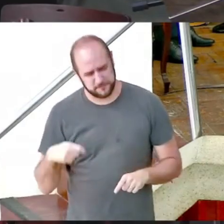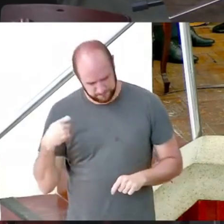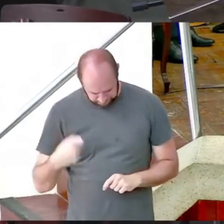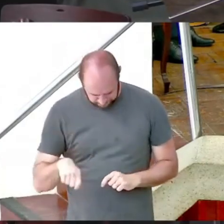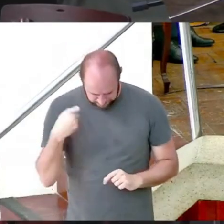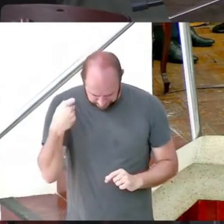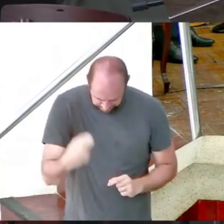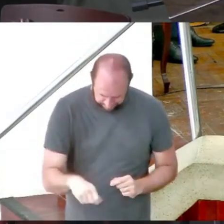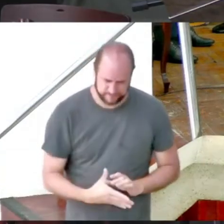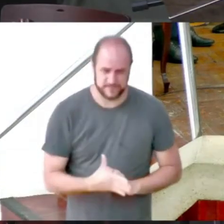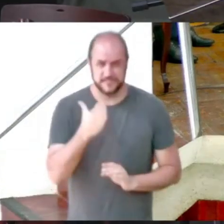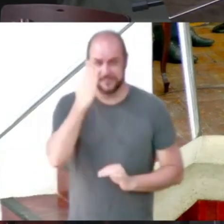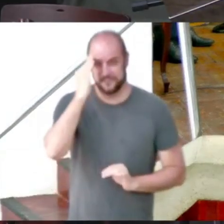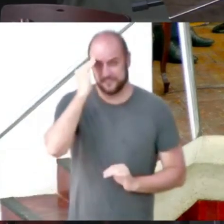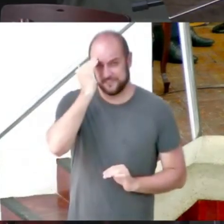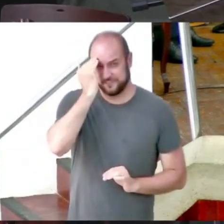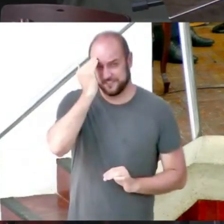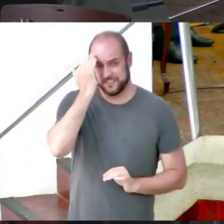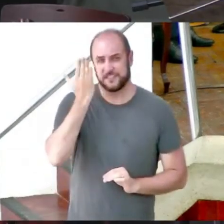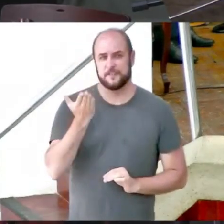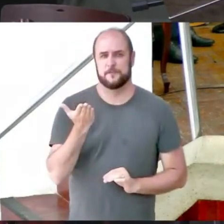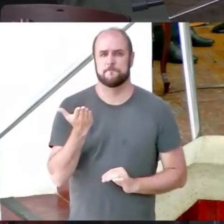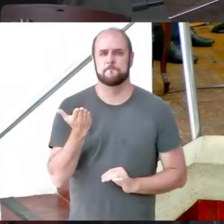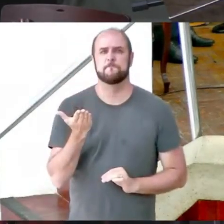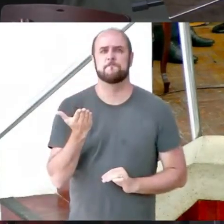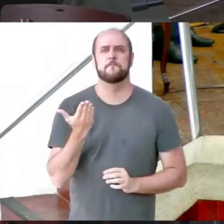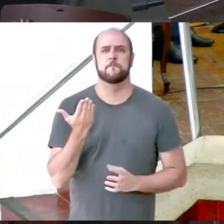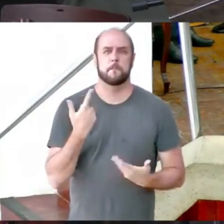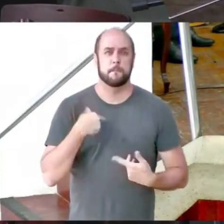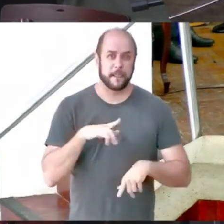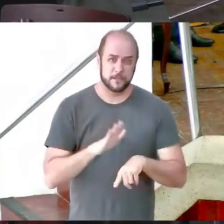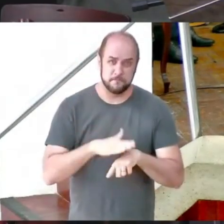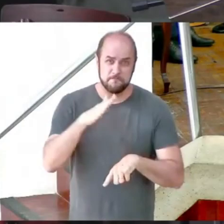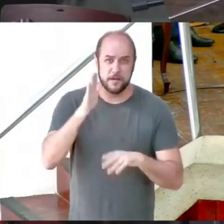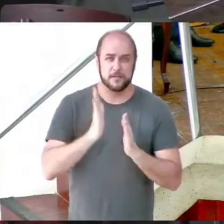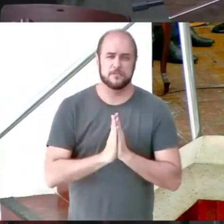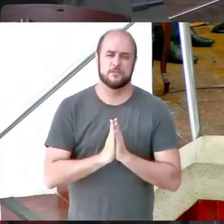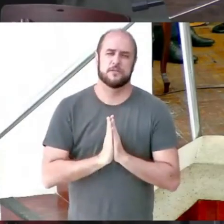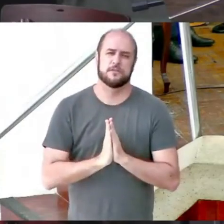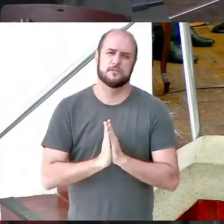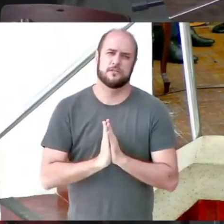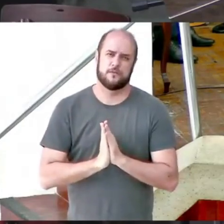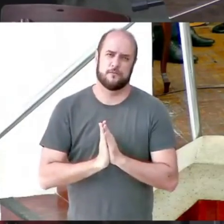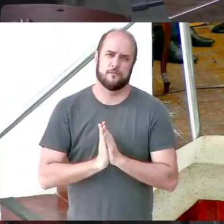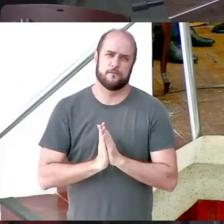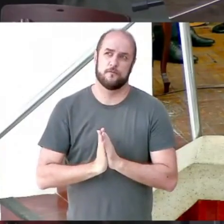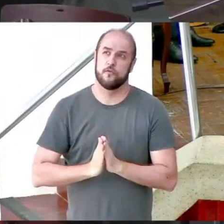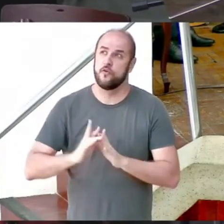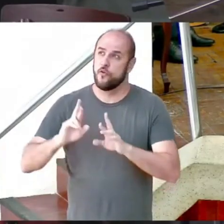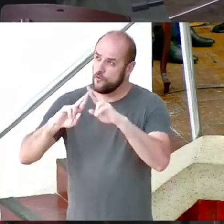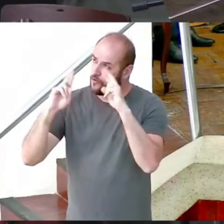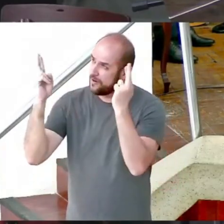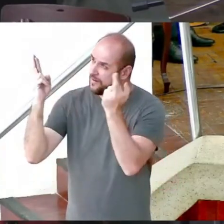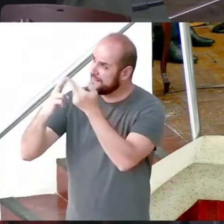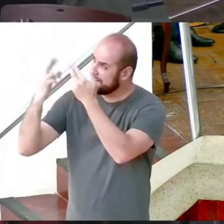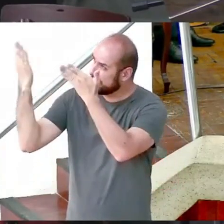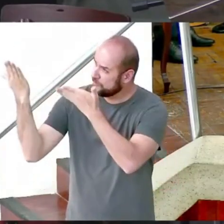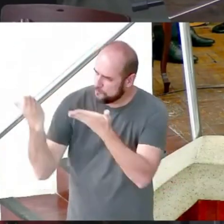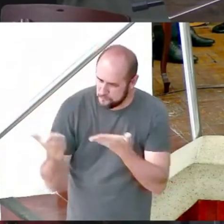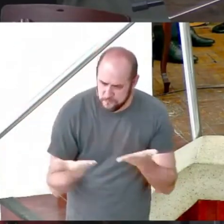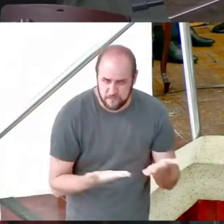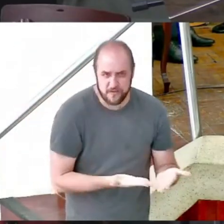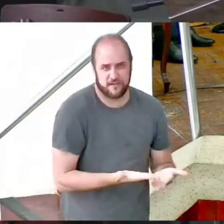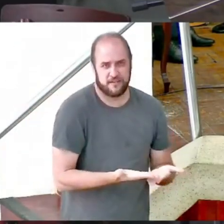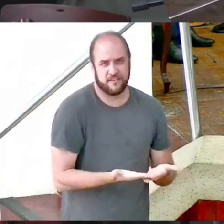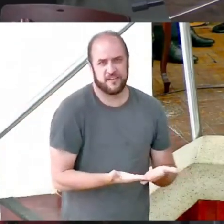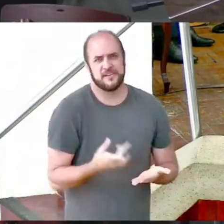precisamos entender de que quanto mais nós oramos, venha o teu reino, e nos